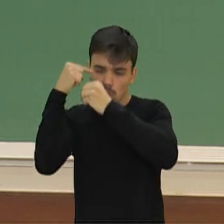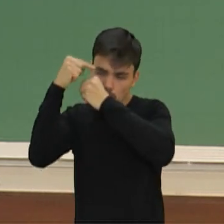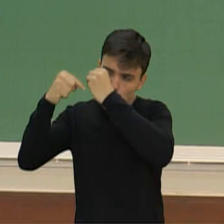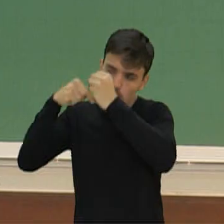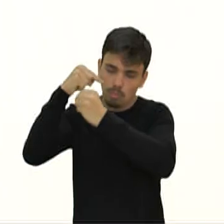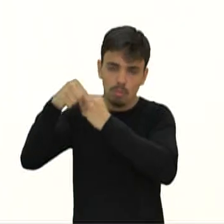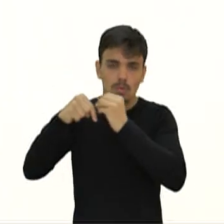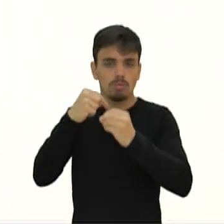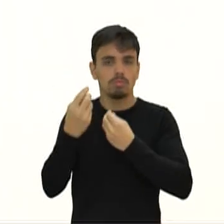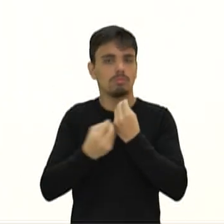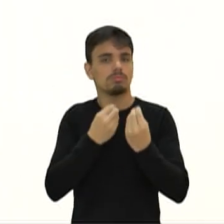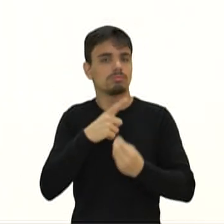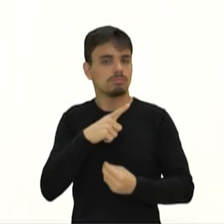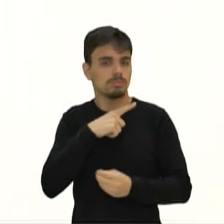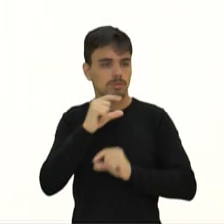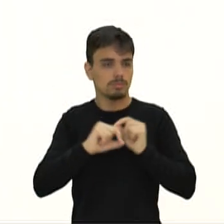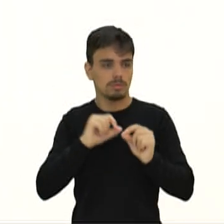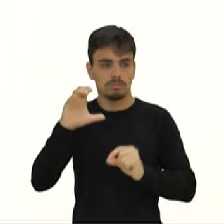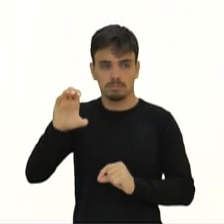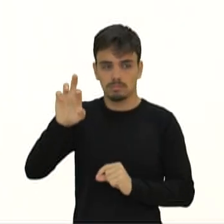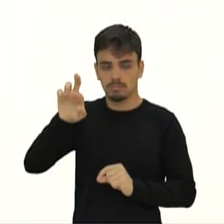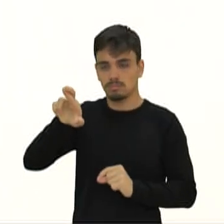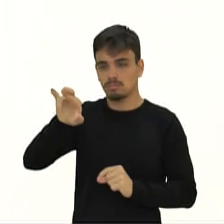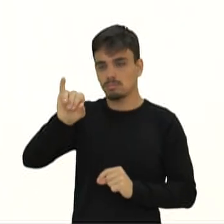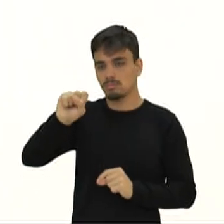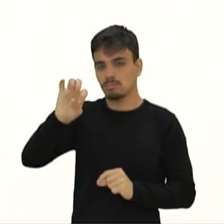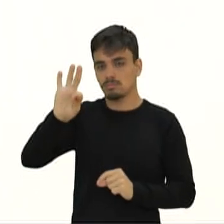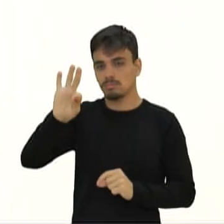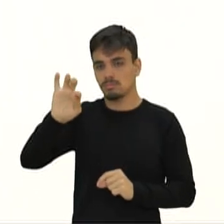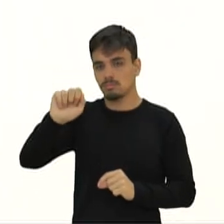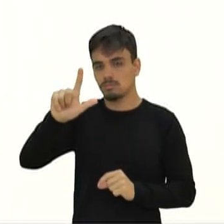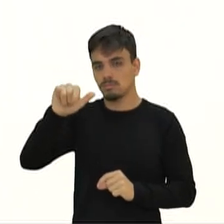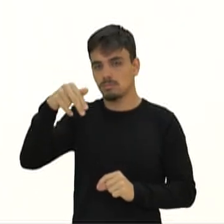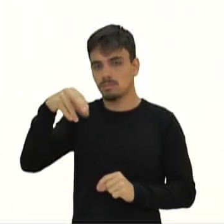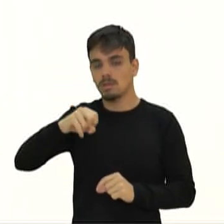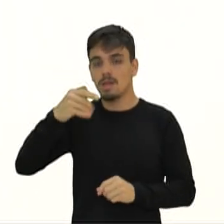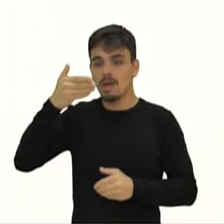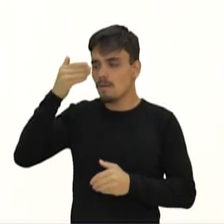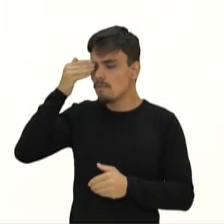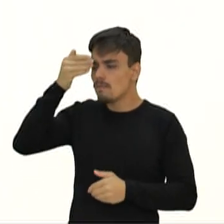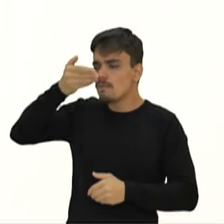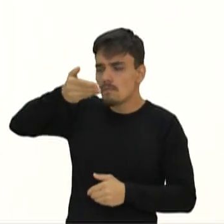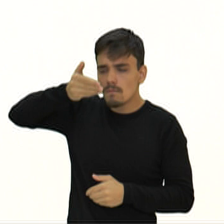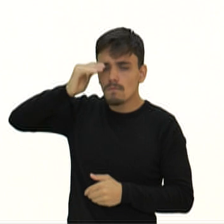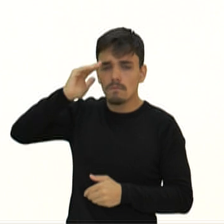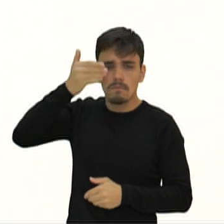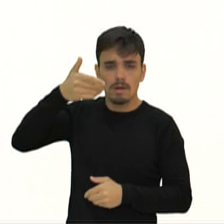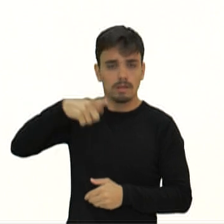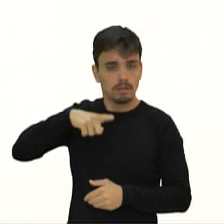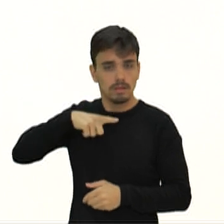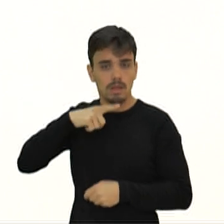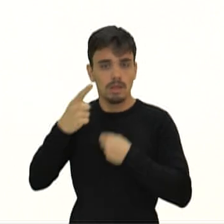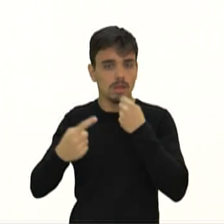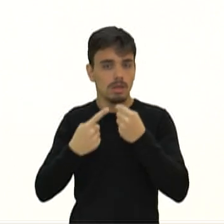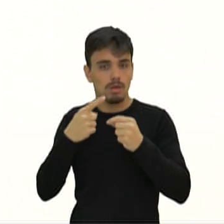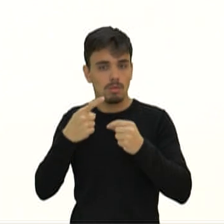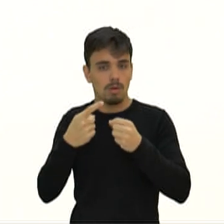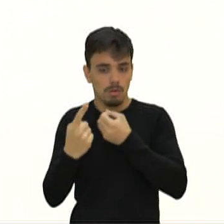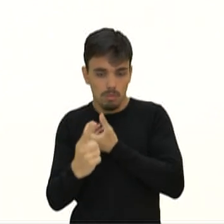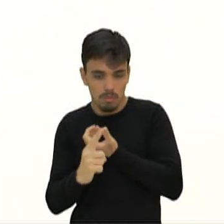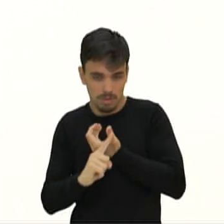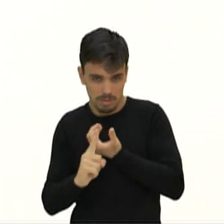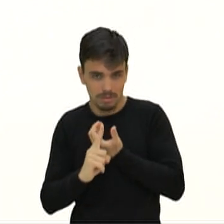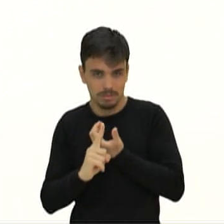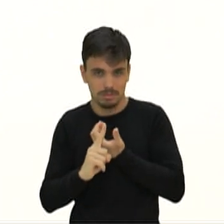tela. O que temos ali? O cristalino, parte frontal do olho que funciona como uma lente convergente do tipo